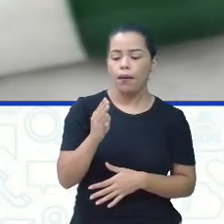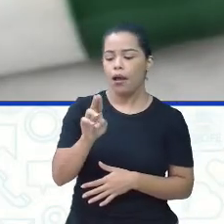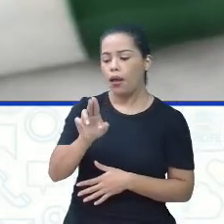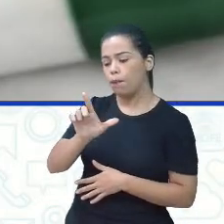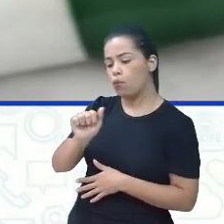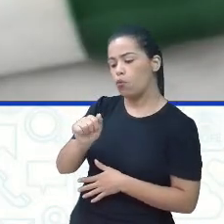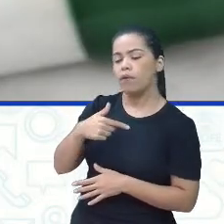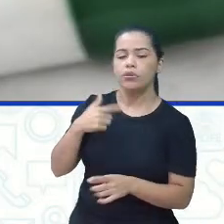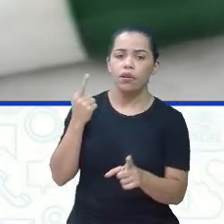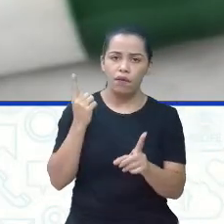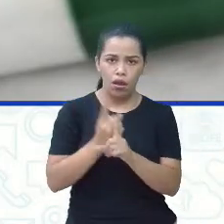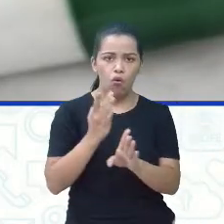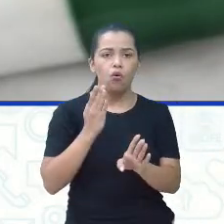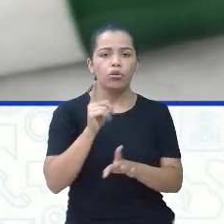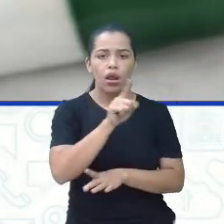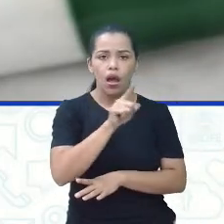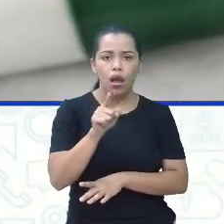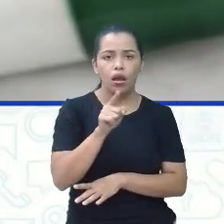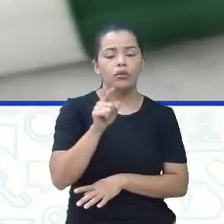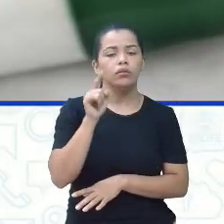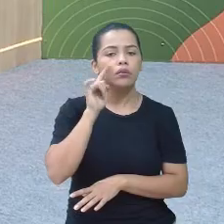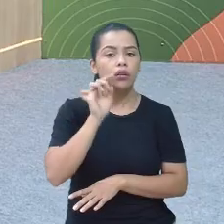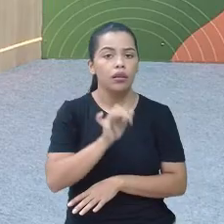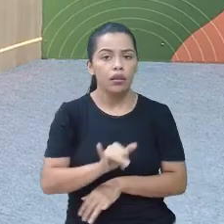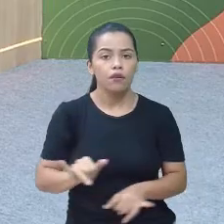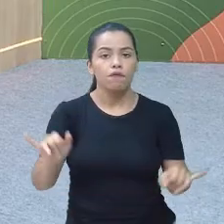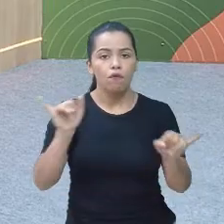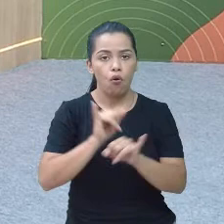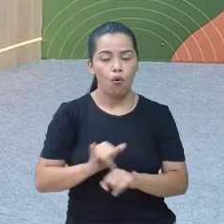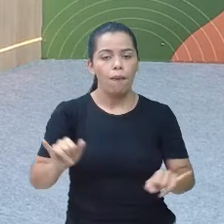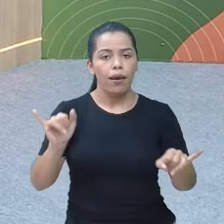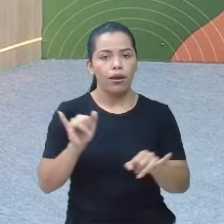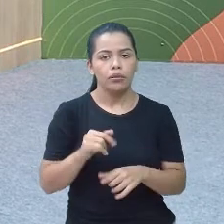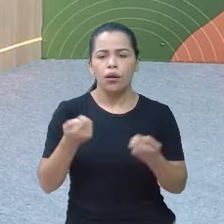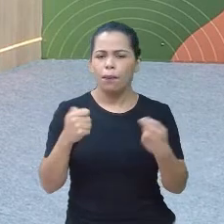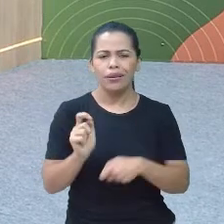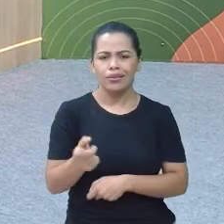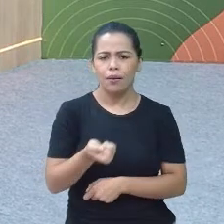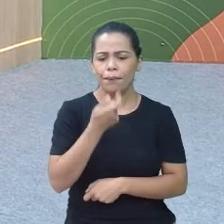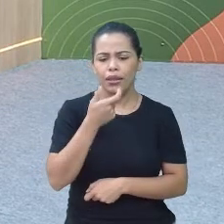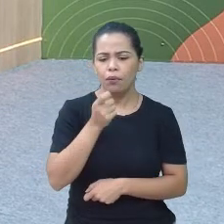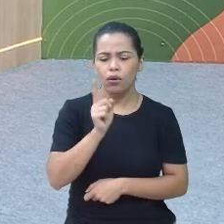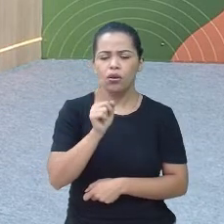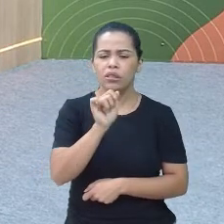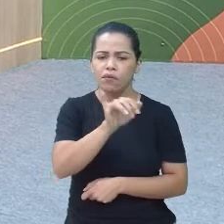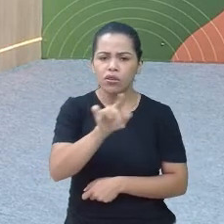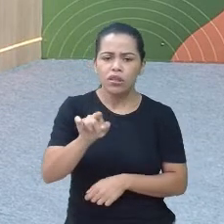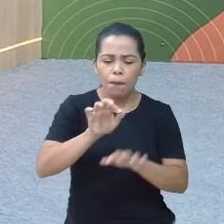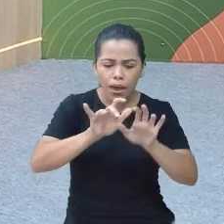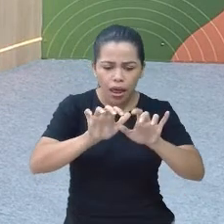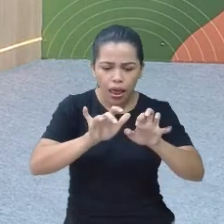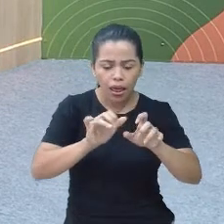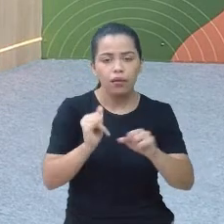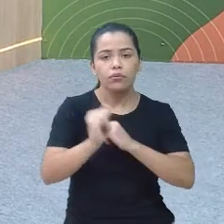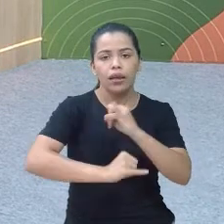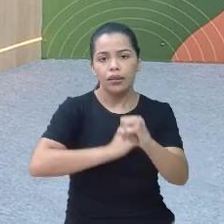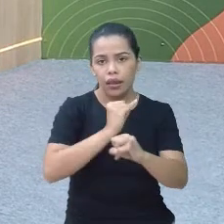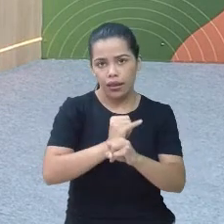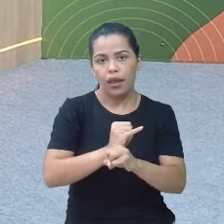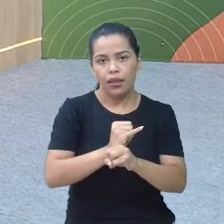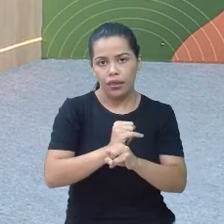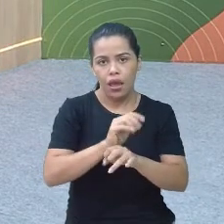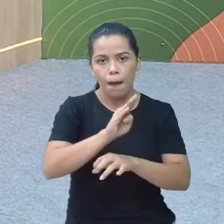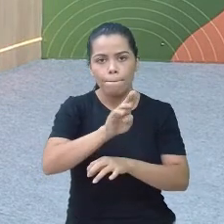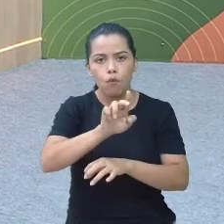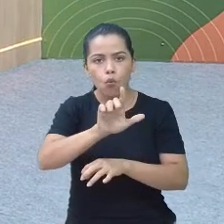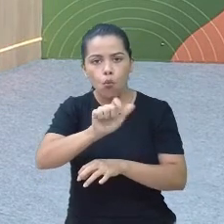essa informação, tá certo? Se você pesquisar, até não precisa nem ser de um medicamento, se você pesquisar na internet, bula de medicamento, você vai observar